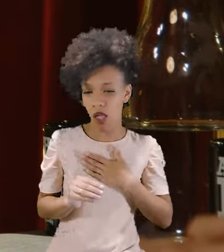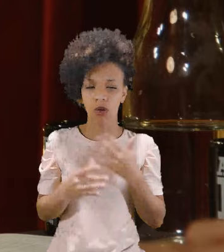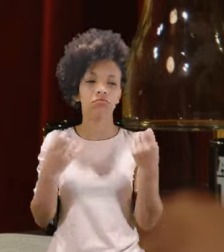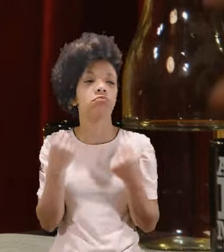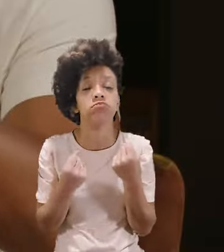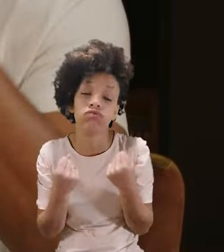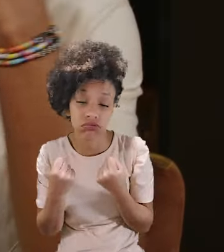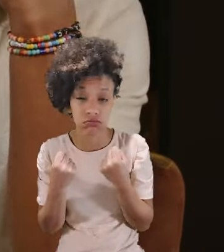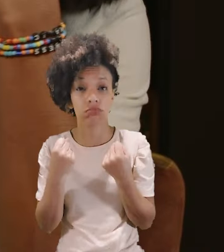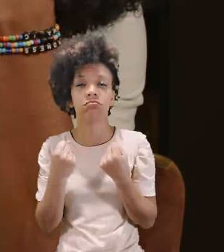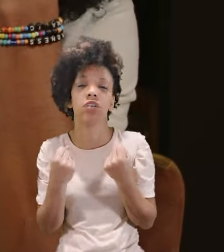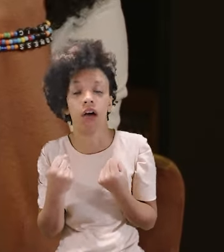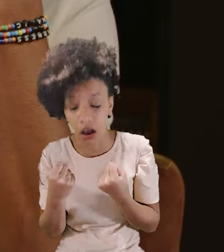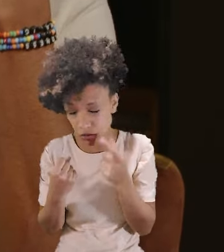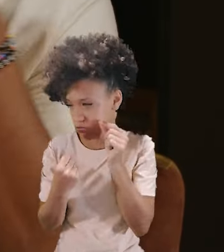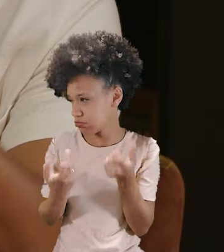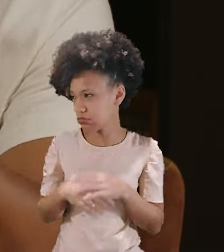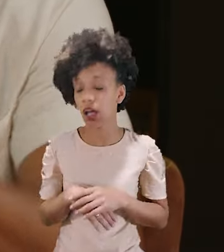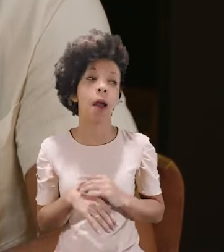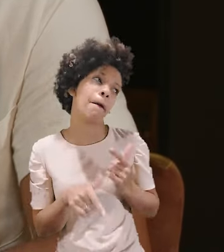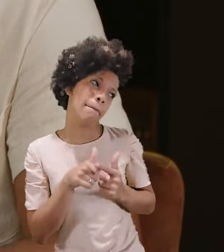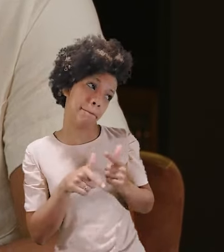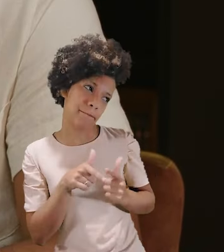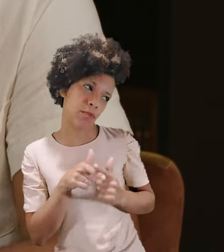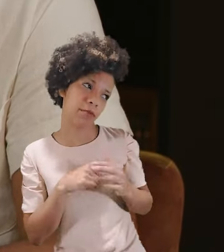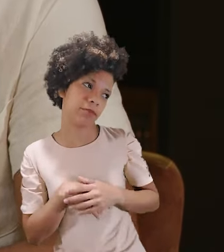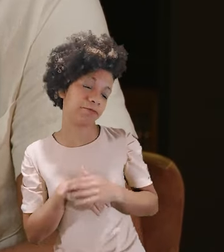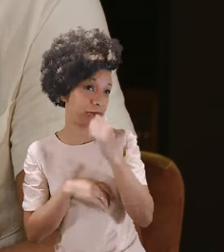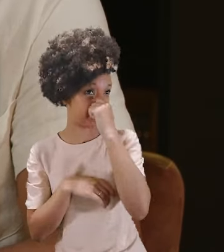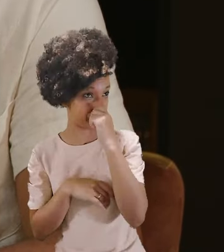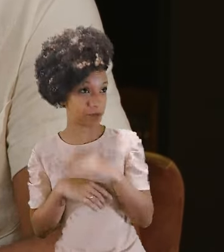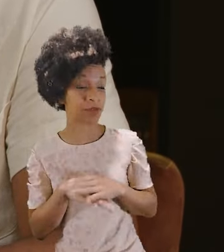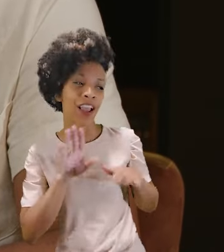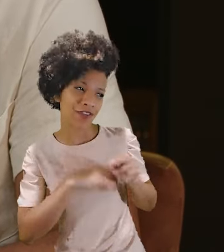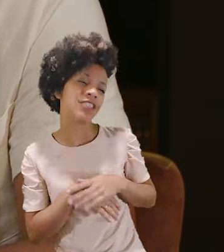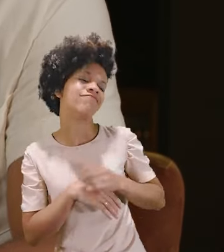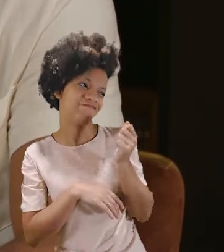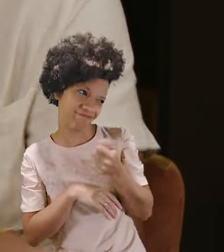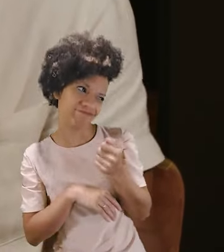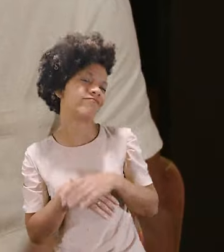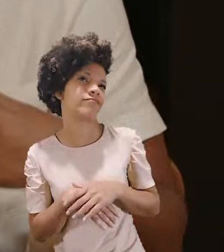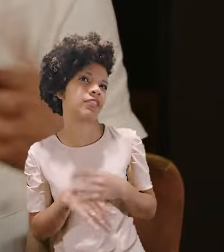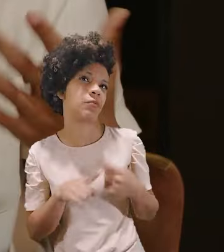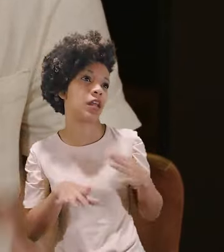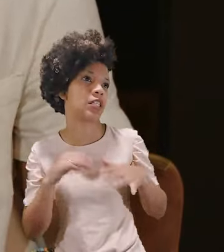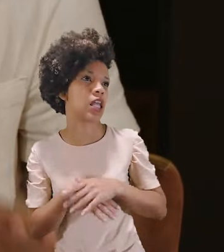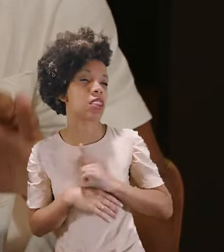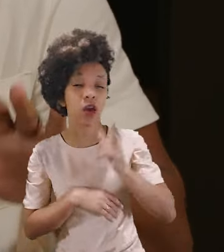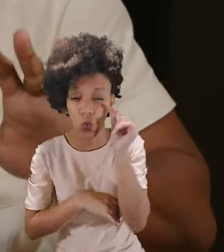eu durmo Esse é um problema e tem que às vezes é às vezes eu tipo assim